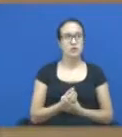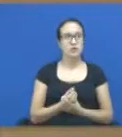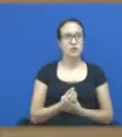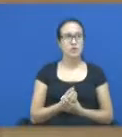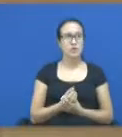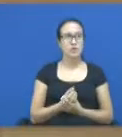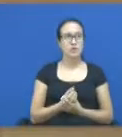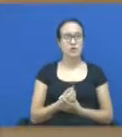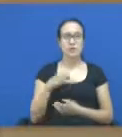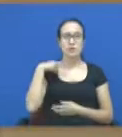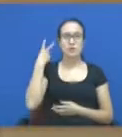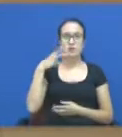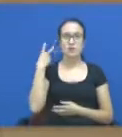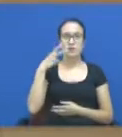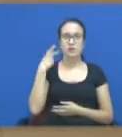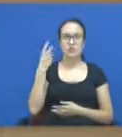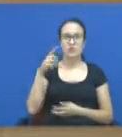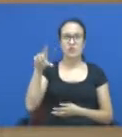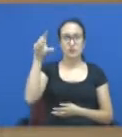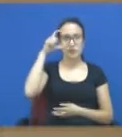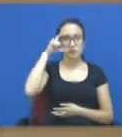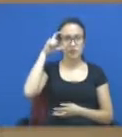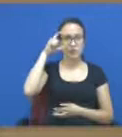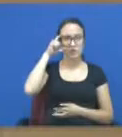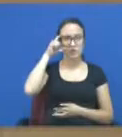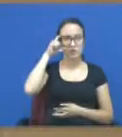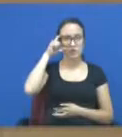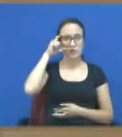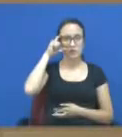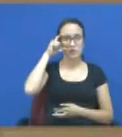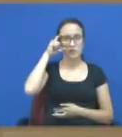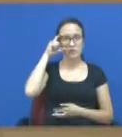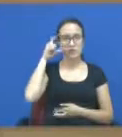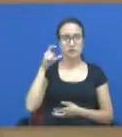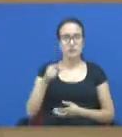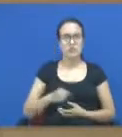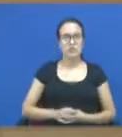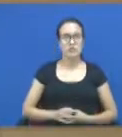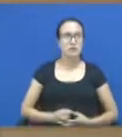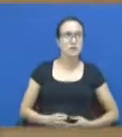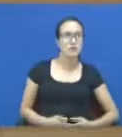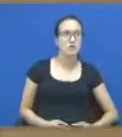autoria do nobre vereador José Faridizani, que disse aqui para mim ao pé do ouvido que ainda não.